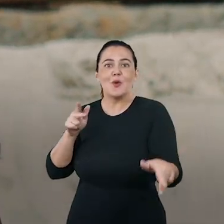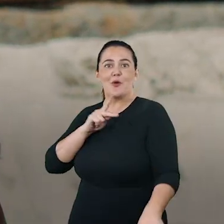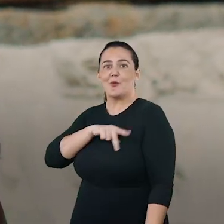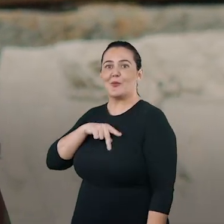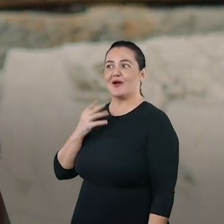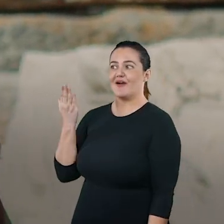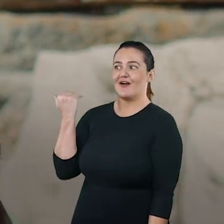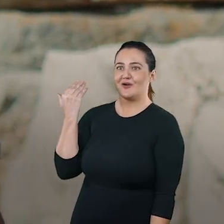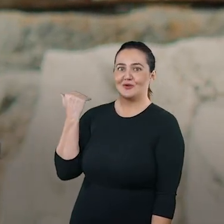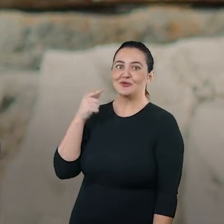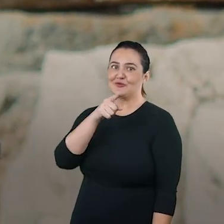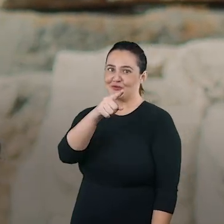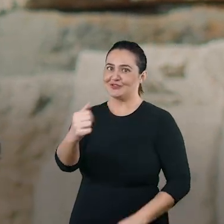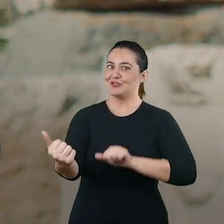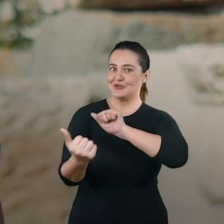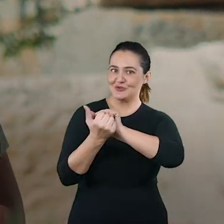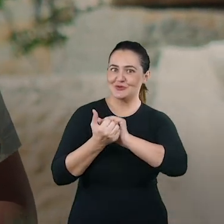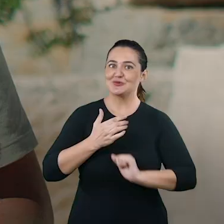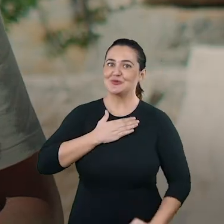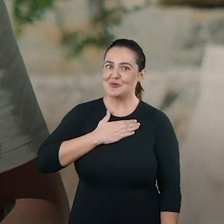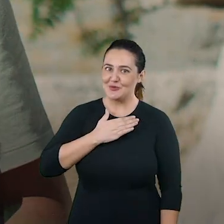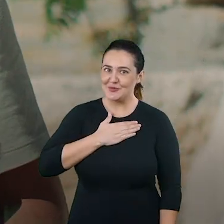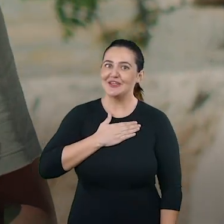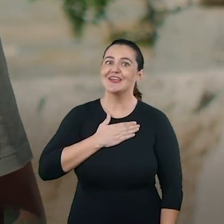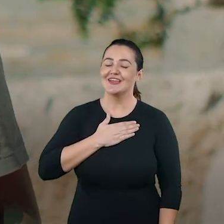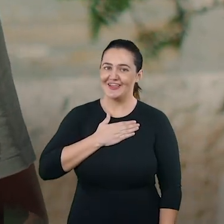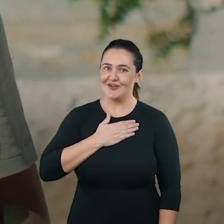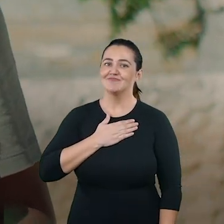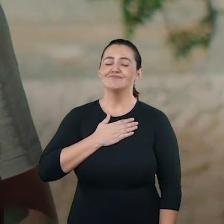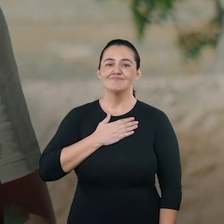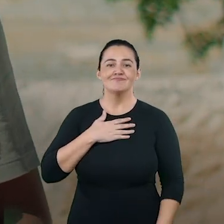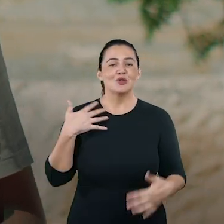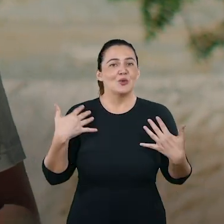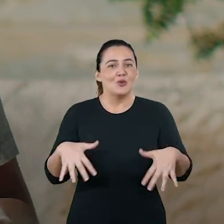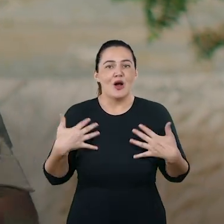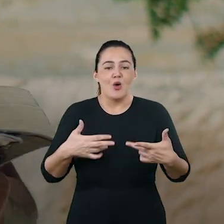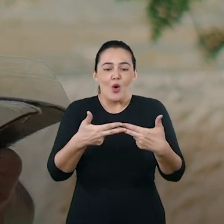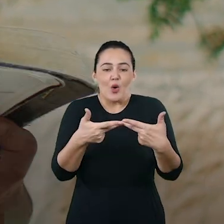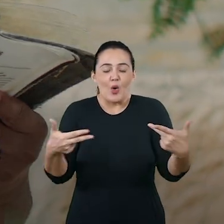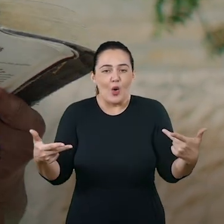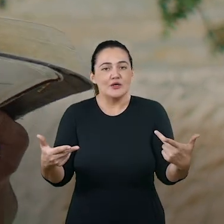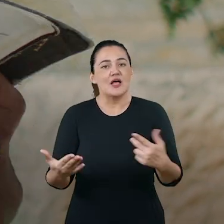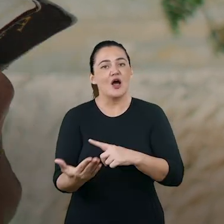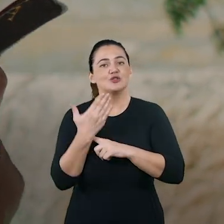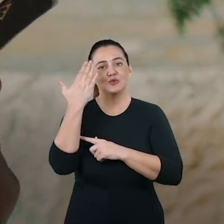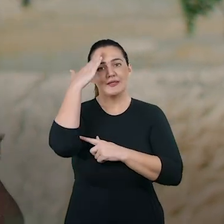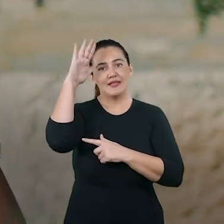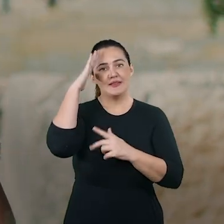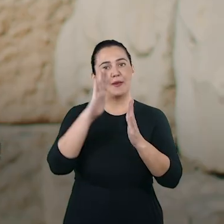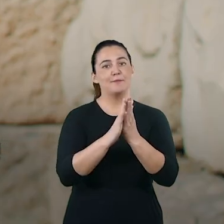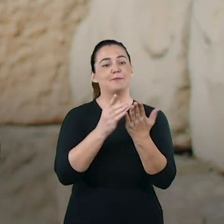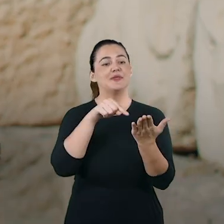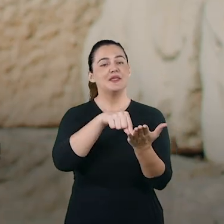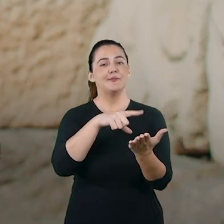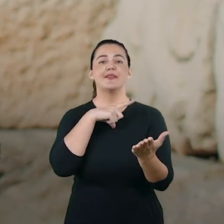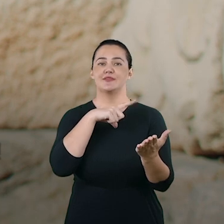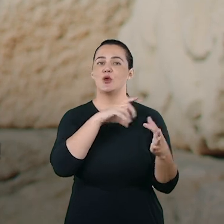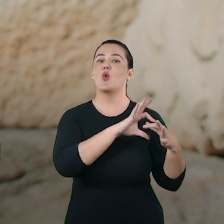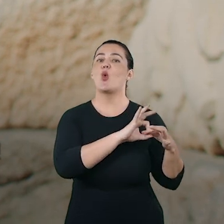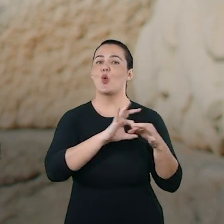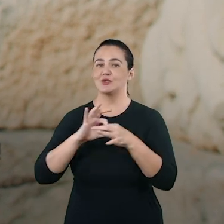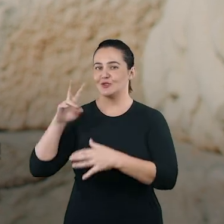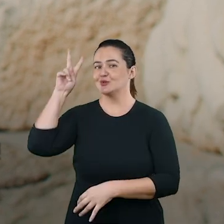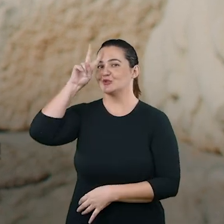dando a você de acompanhar através desse programa elementos que ajudam a colocar a Bíblia dentro de um contexto. Isso é